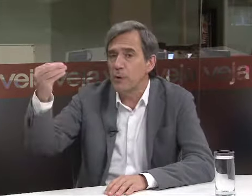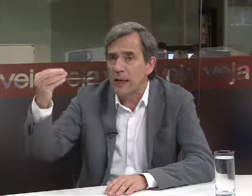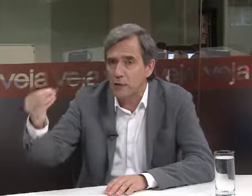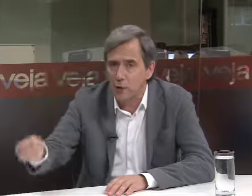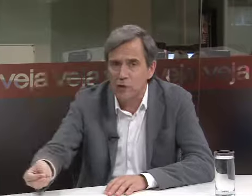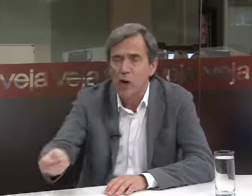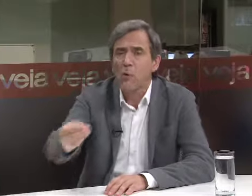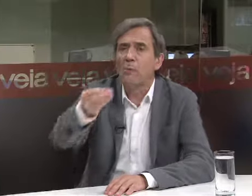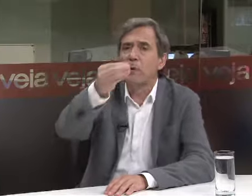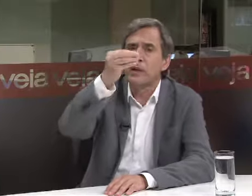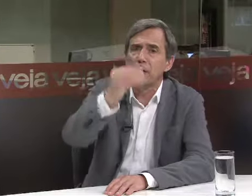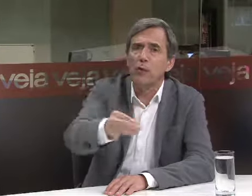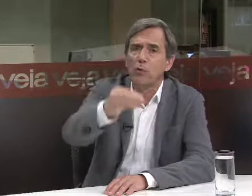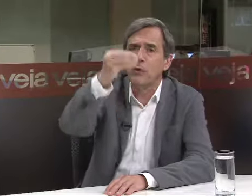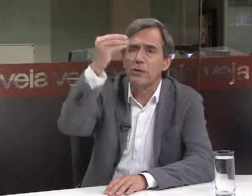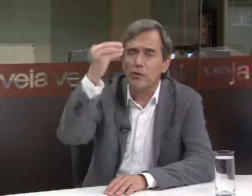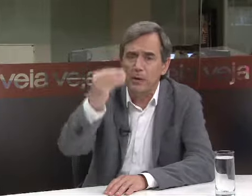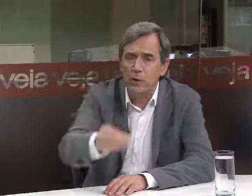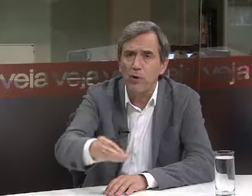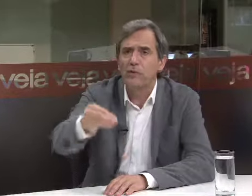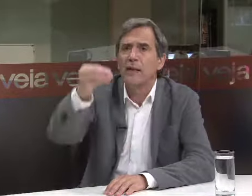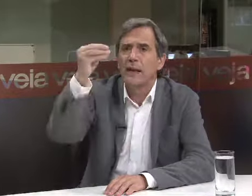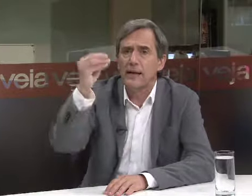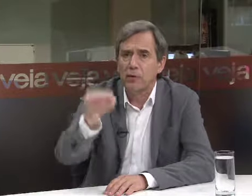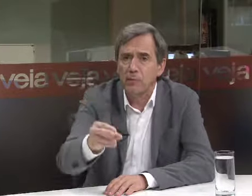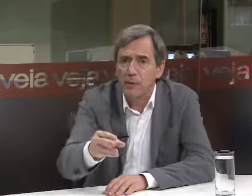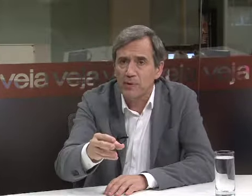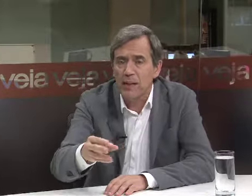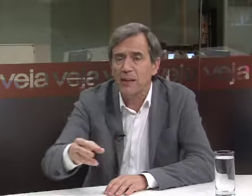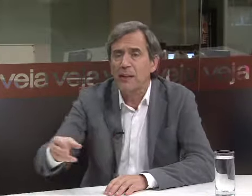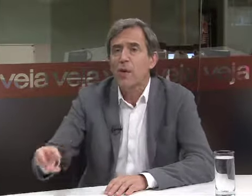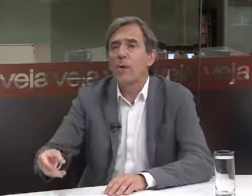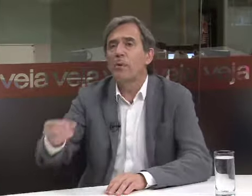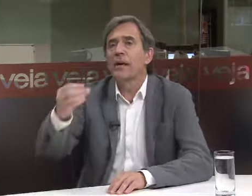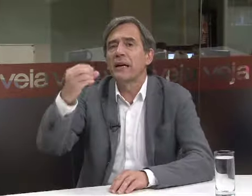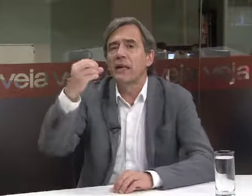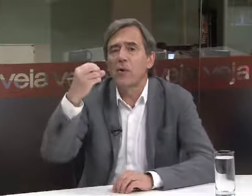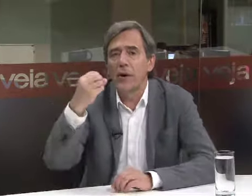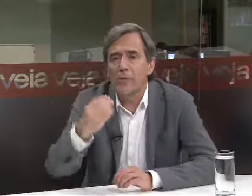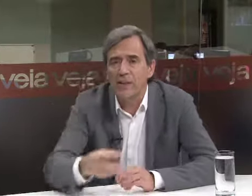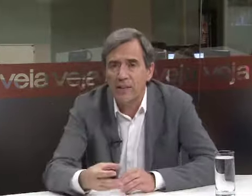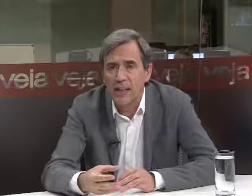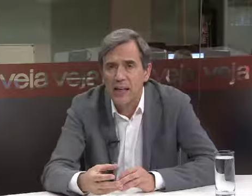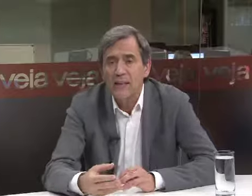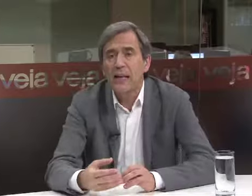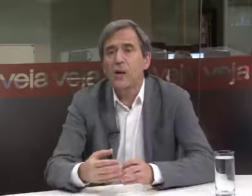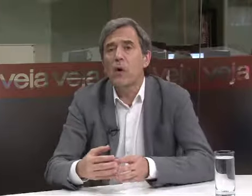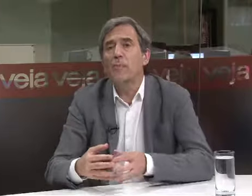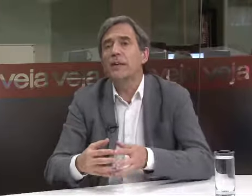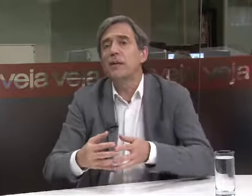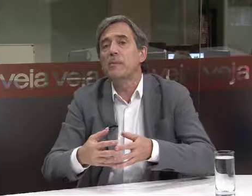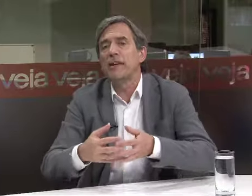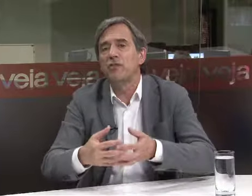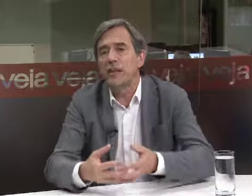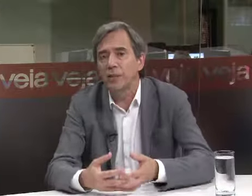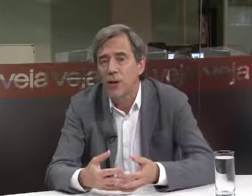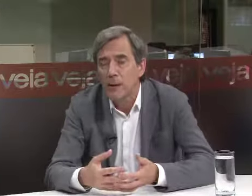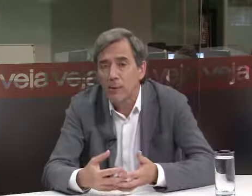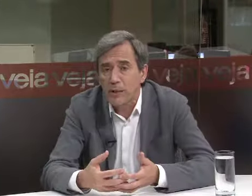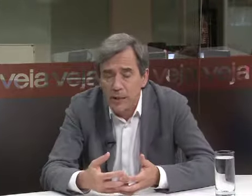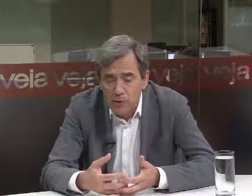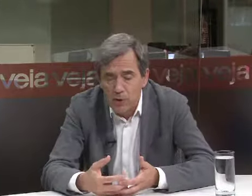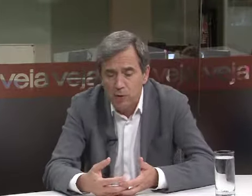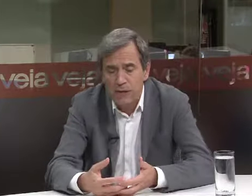em 2014, o apoio que deu ao Lula em 2006, o apoio que ele deu ao MST. Ele é um homem de